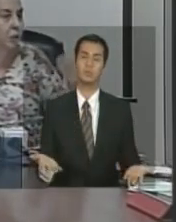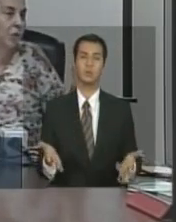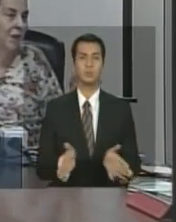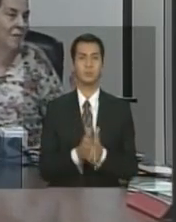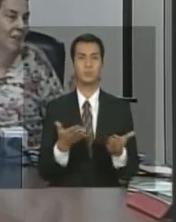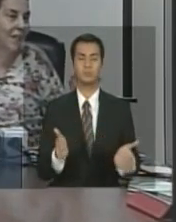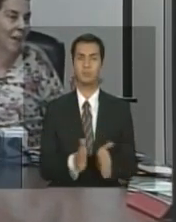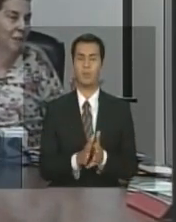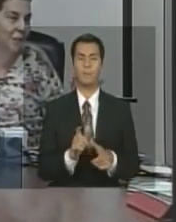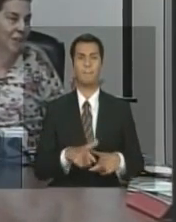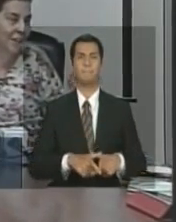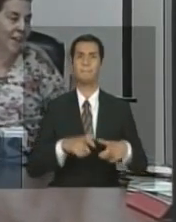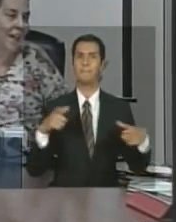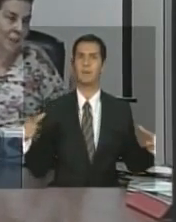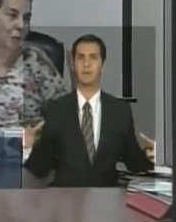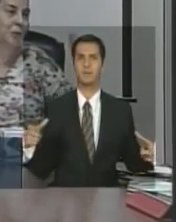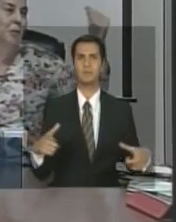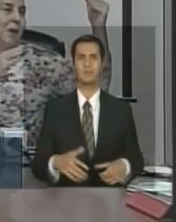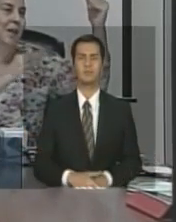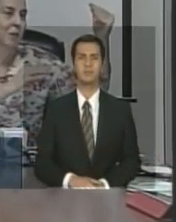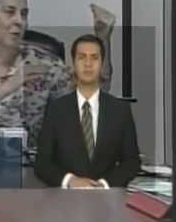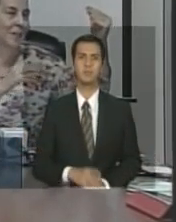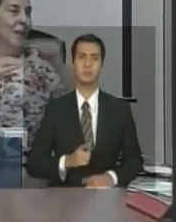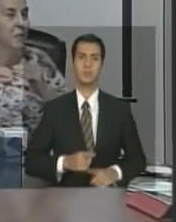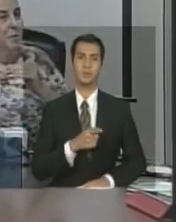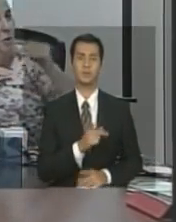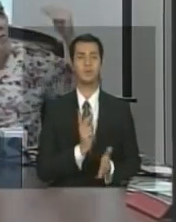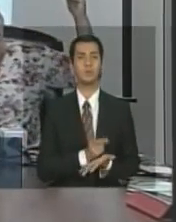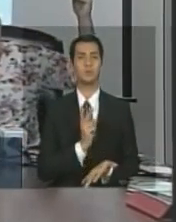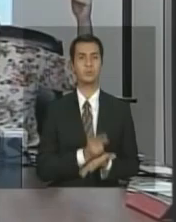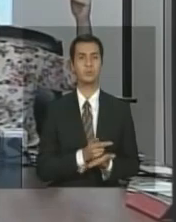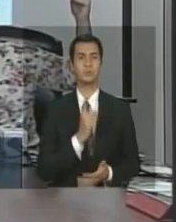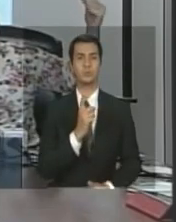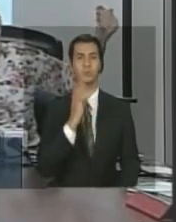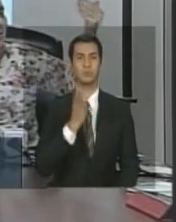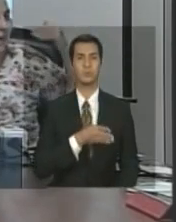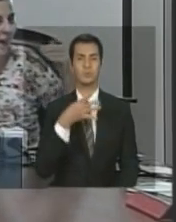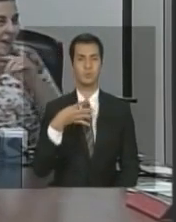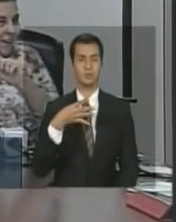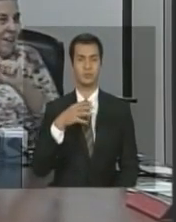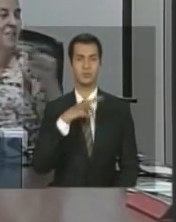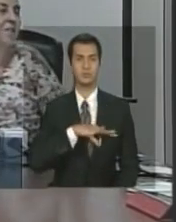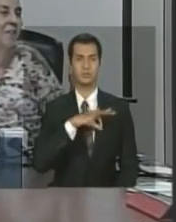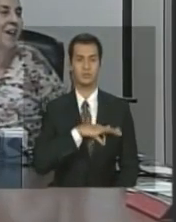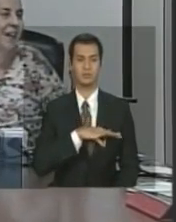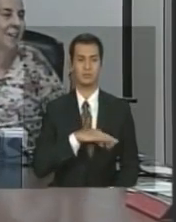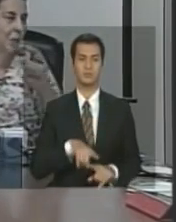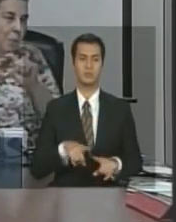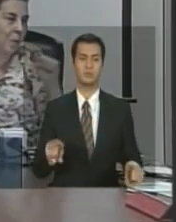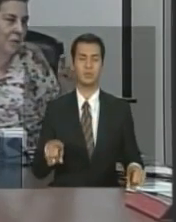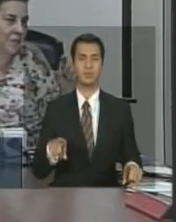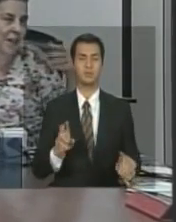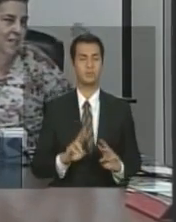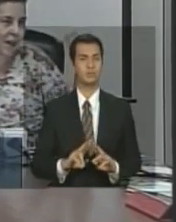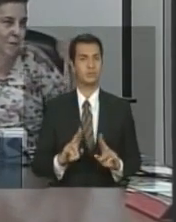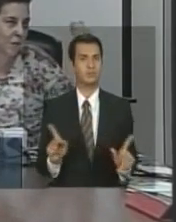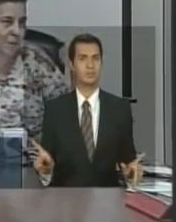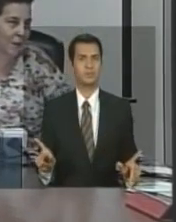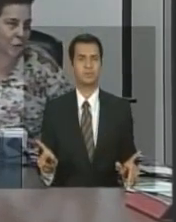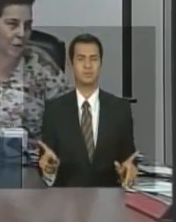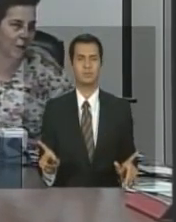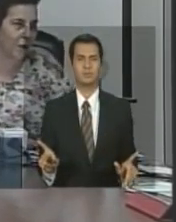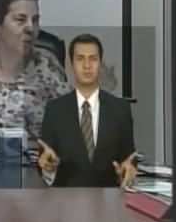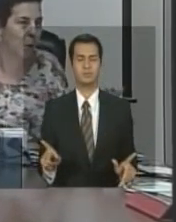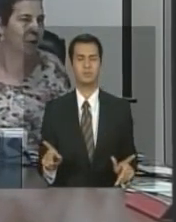mais gente, quando, na verdade, eles continuam ganhando 1/4 de salário mínimo, só que 1/4 de salário mínimo é diferente, é um público diferente. Você